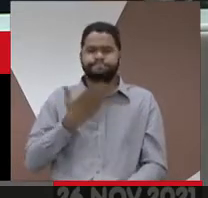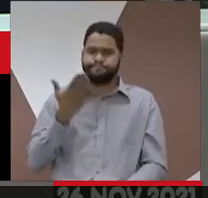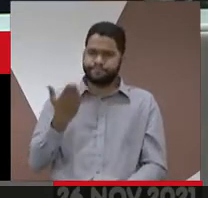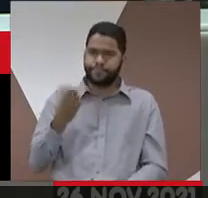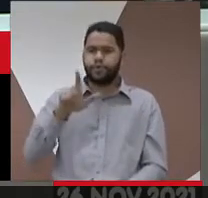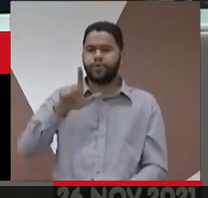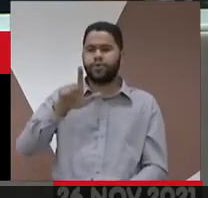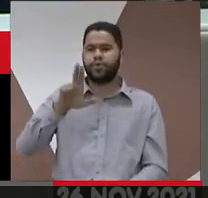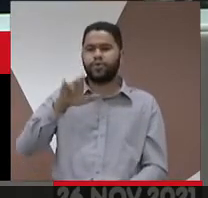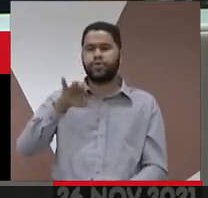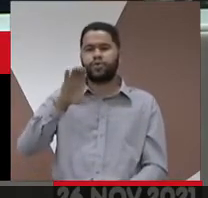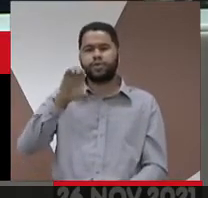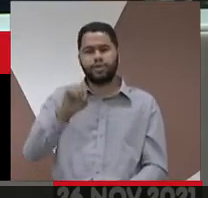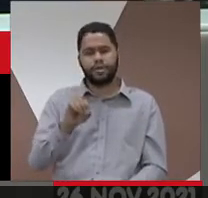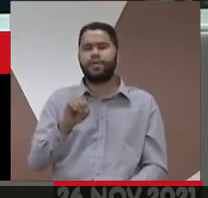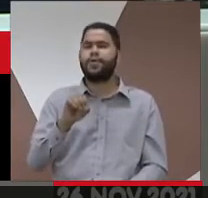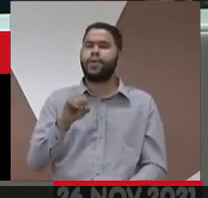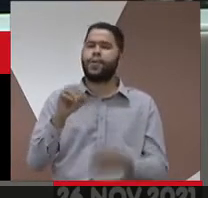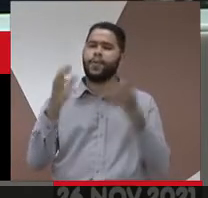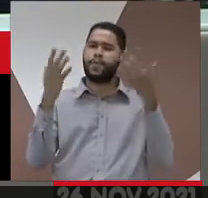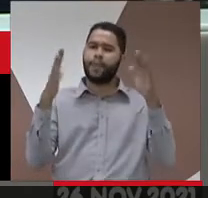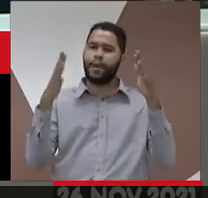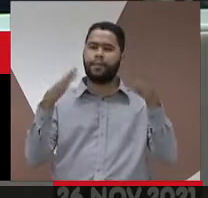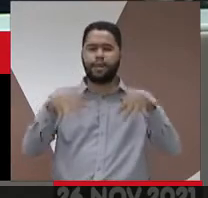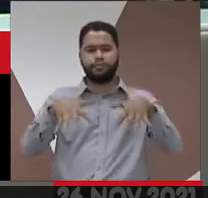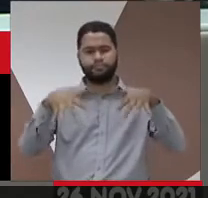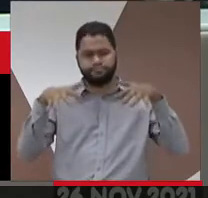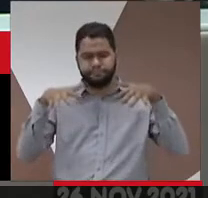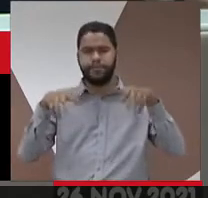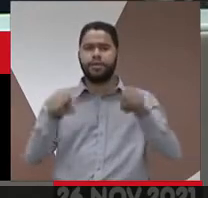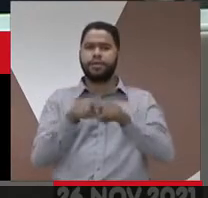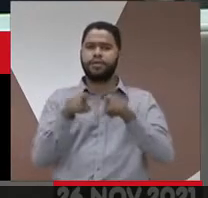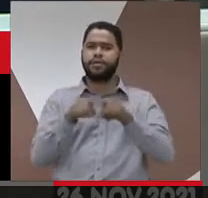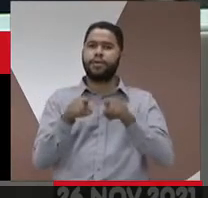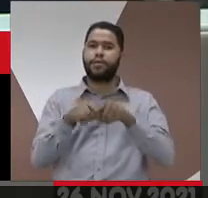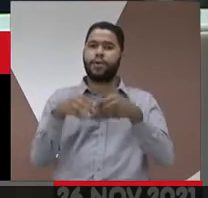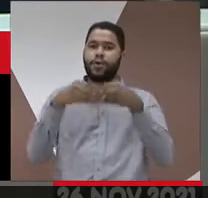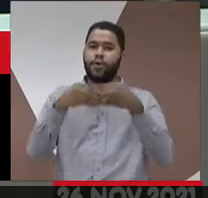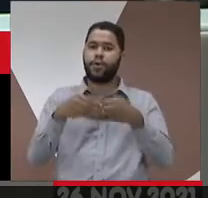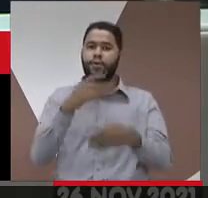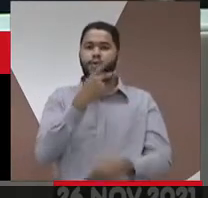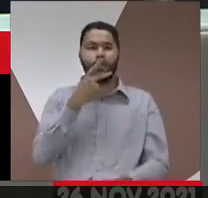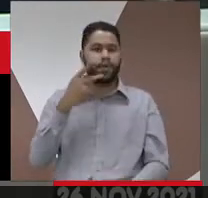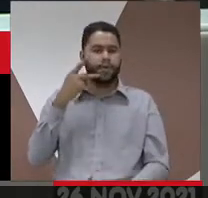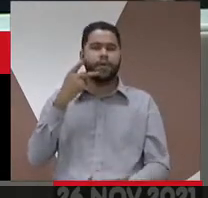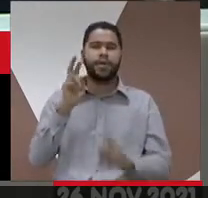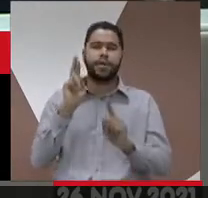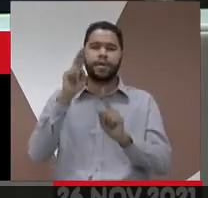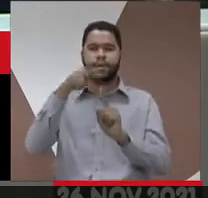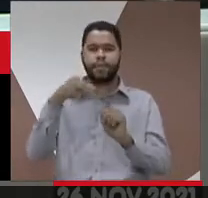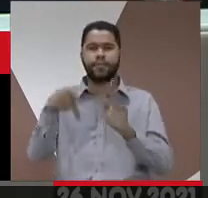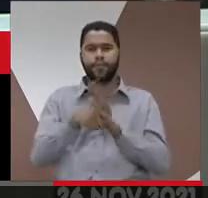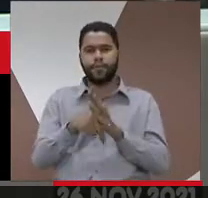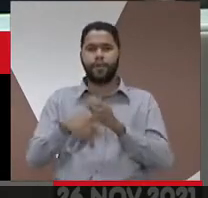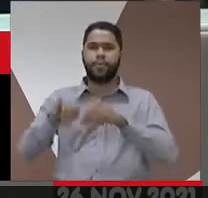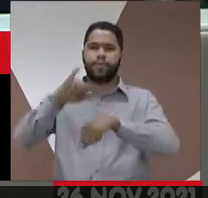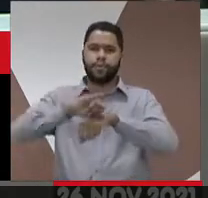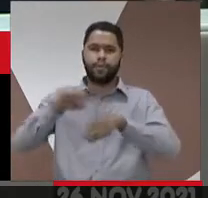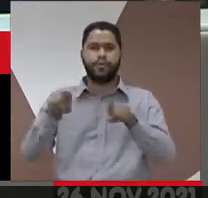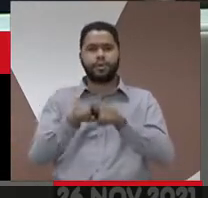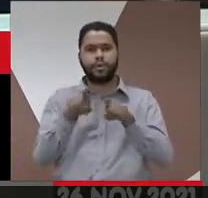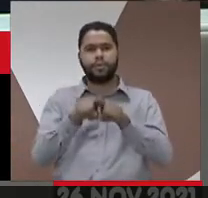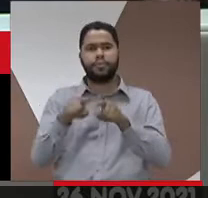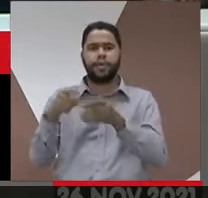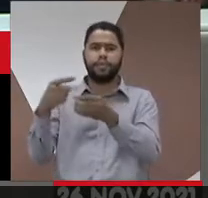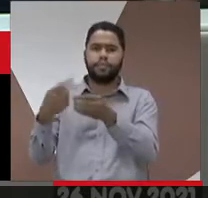Agostinho. Parabéns pela audiência pública. Cumprimentar o Calil, que representa os demais prefeitos da capital, representando os